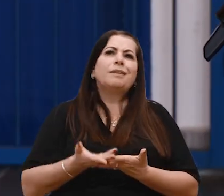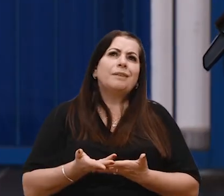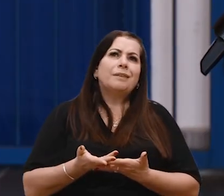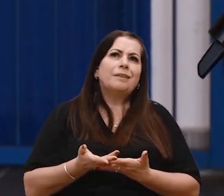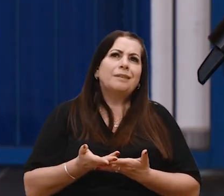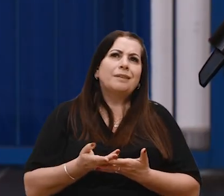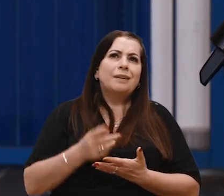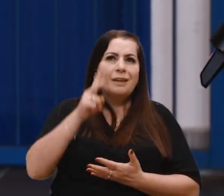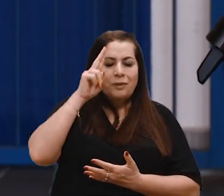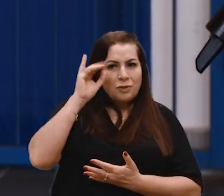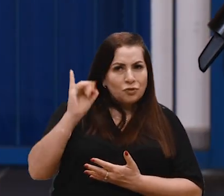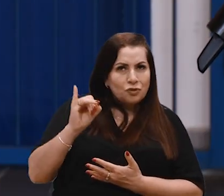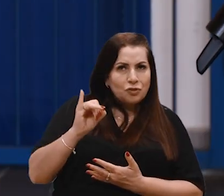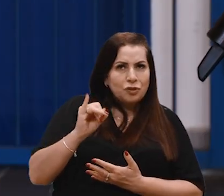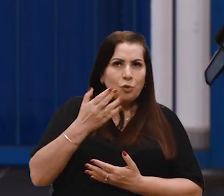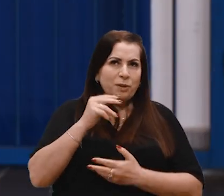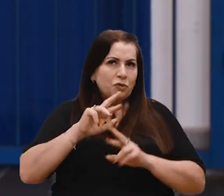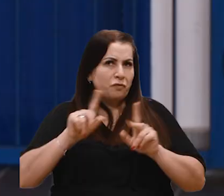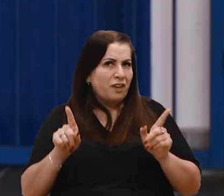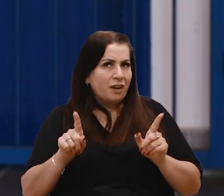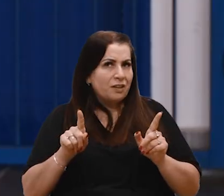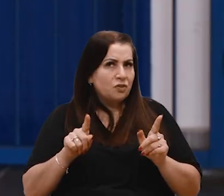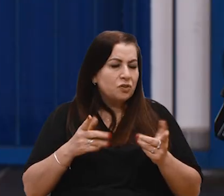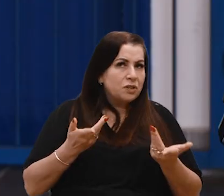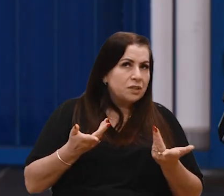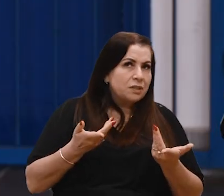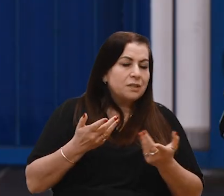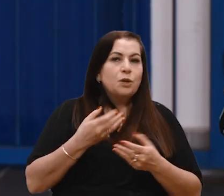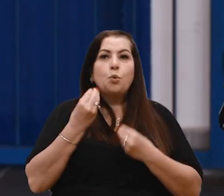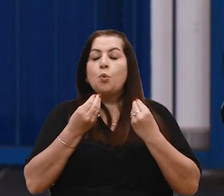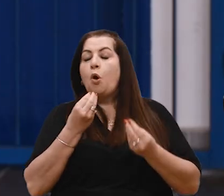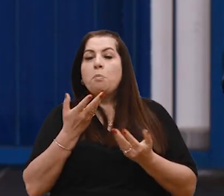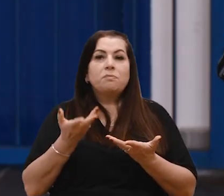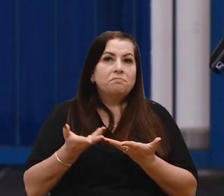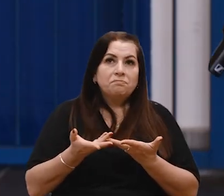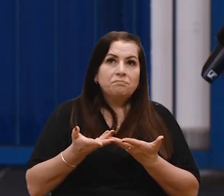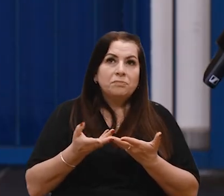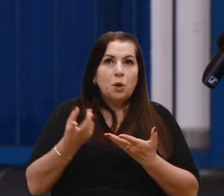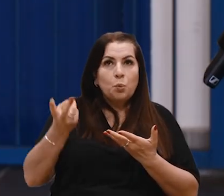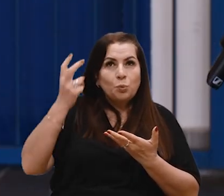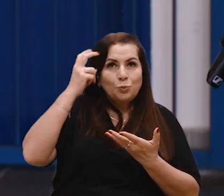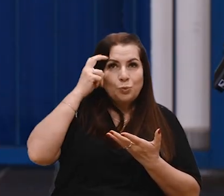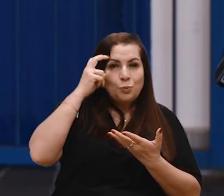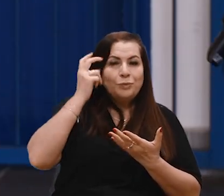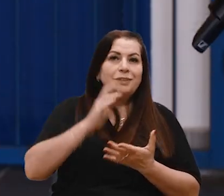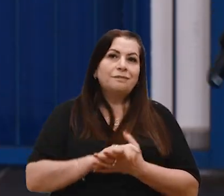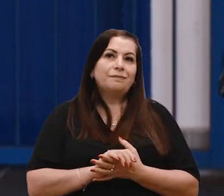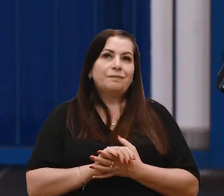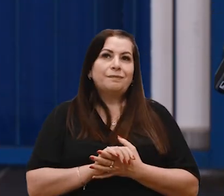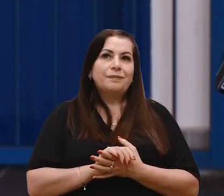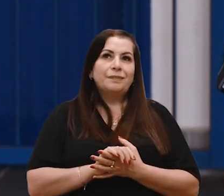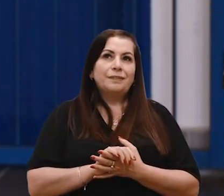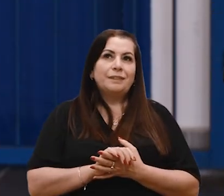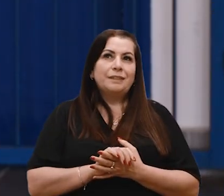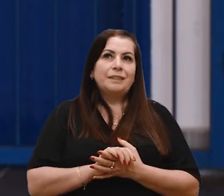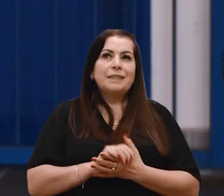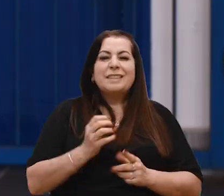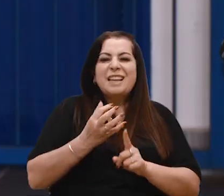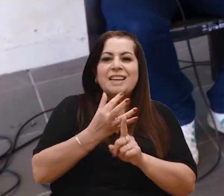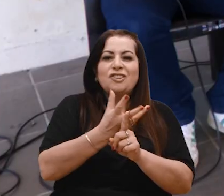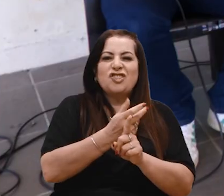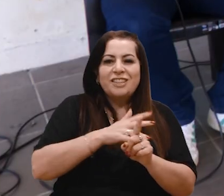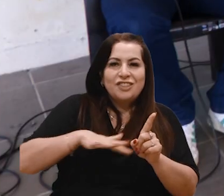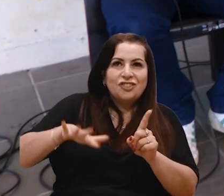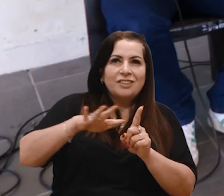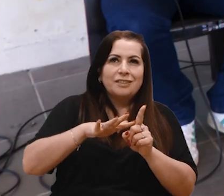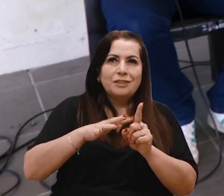a alimentação. No Haiti tinha alimentação diferente. Como é que foi a cultura? As